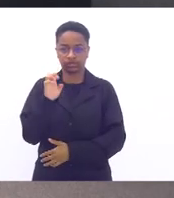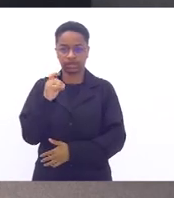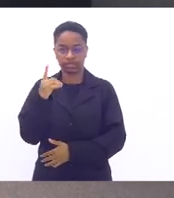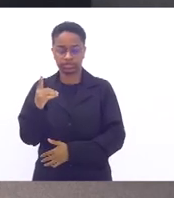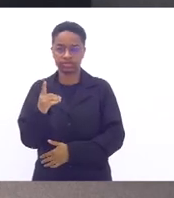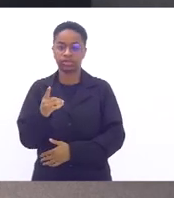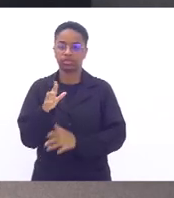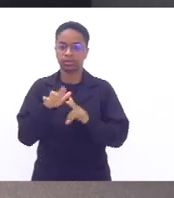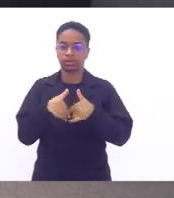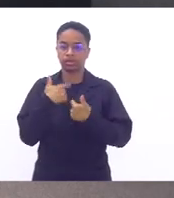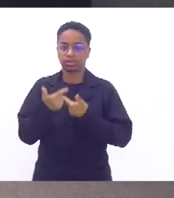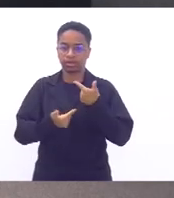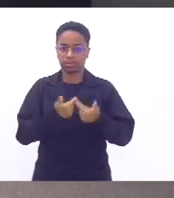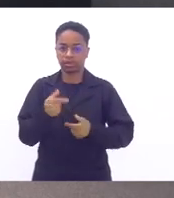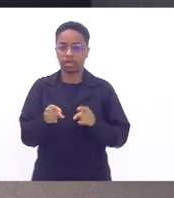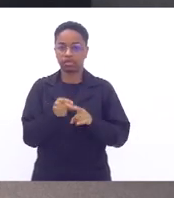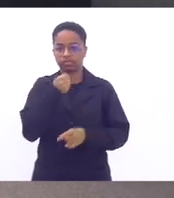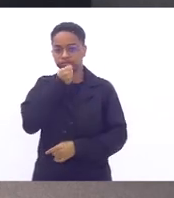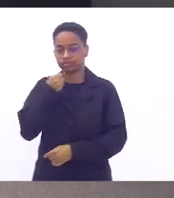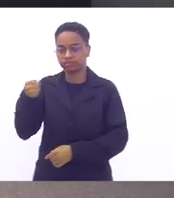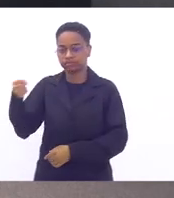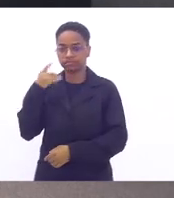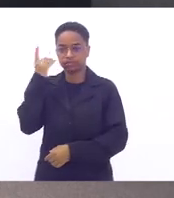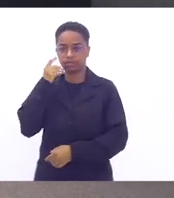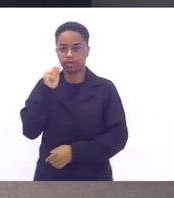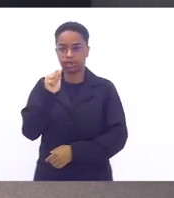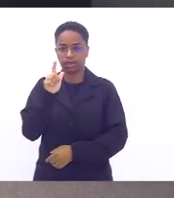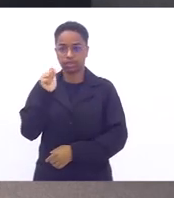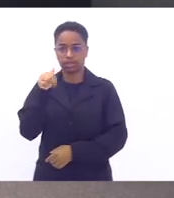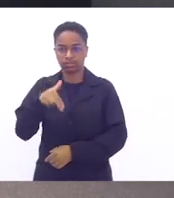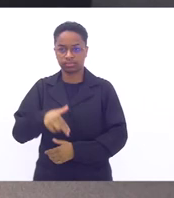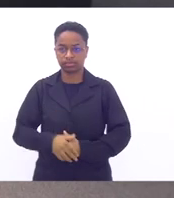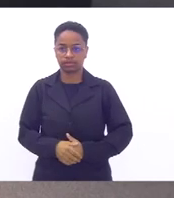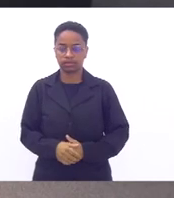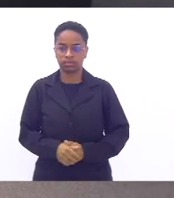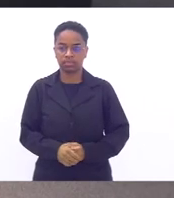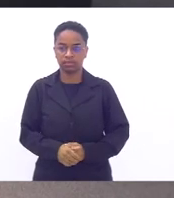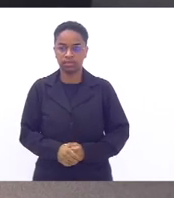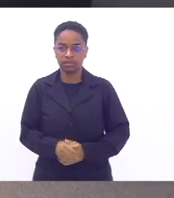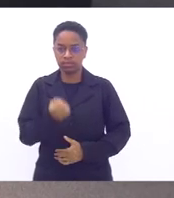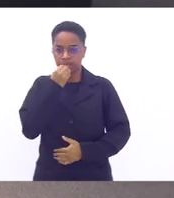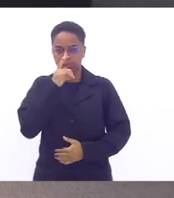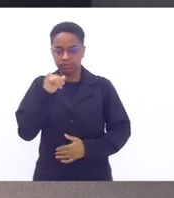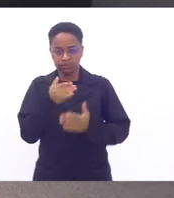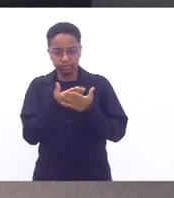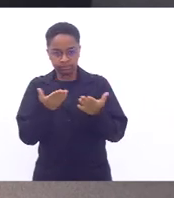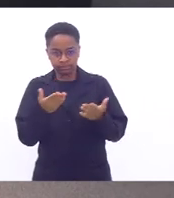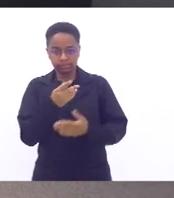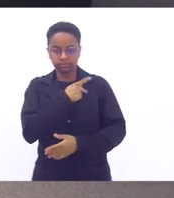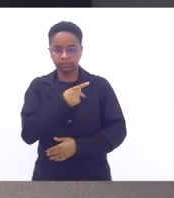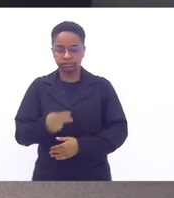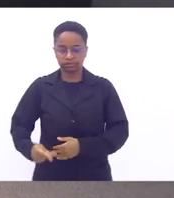trabalho passar adaptada palavra deputada Lopes Presidente